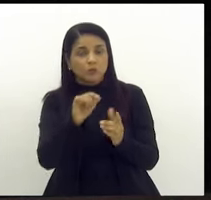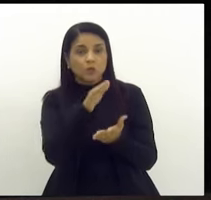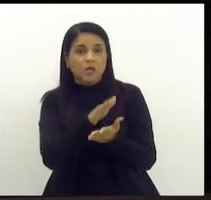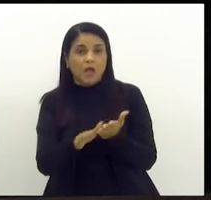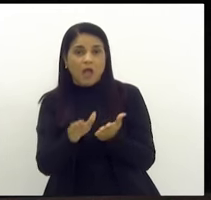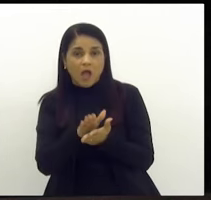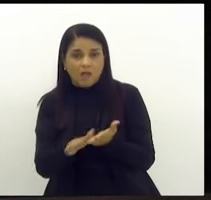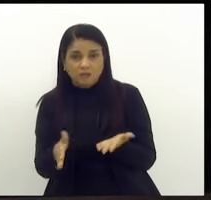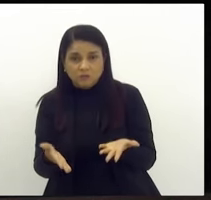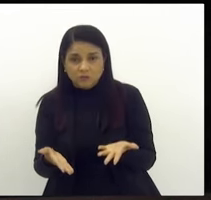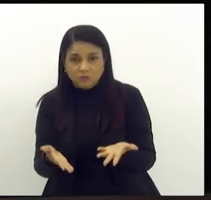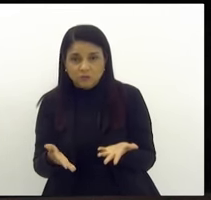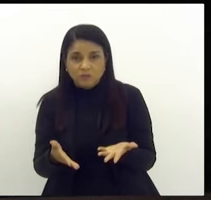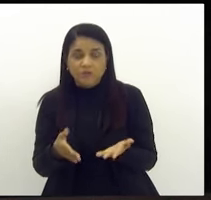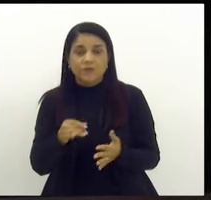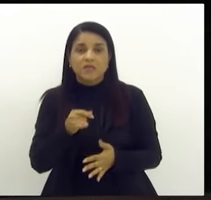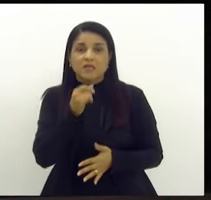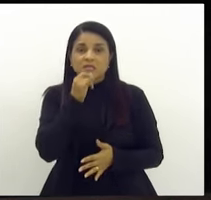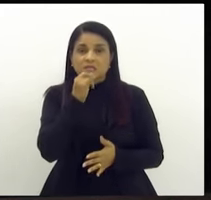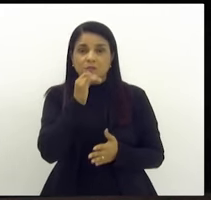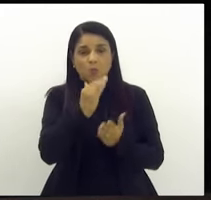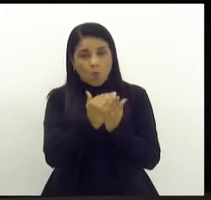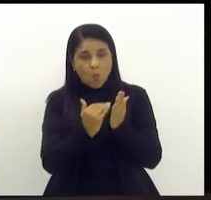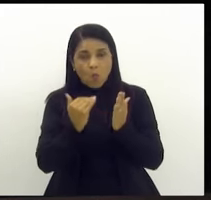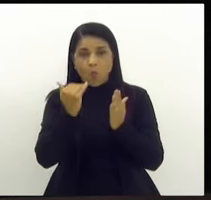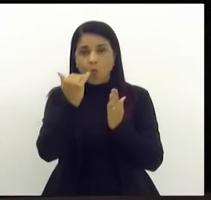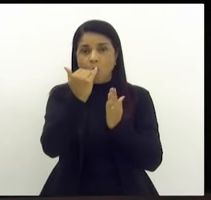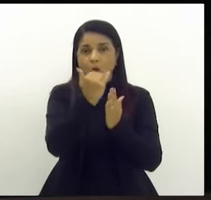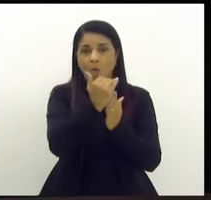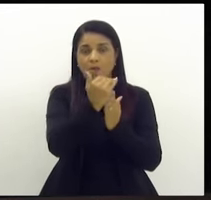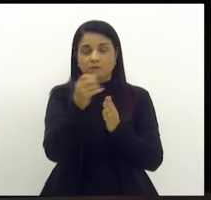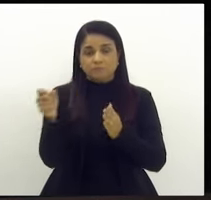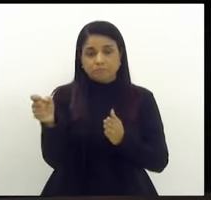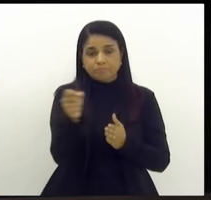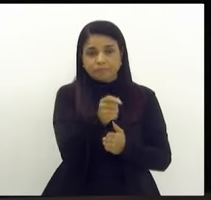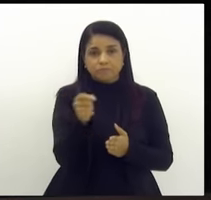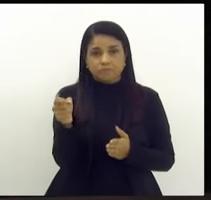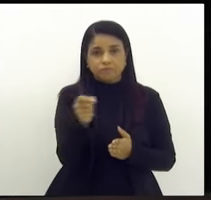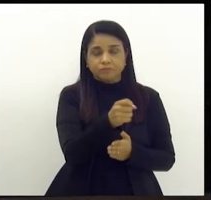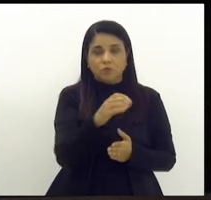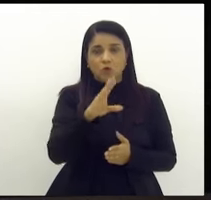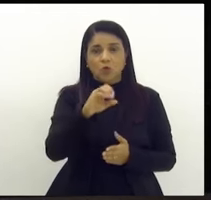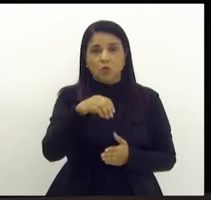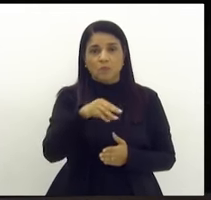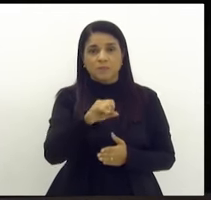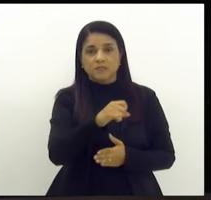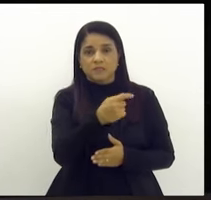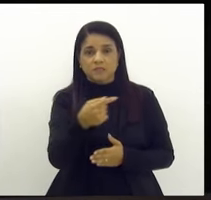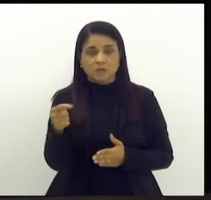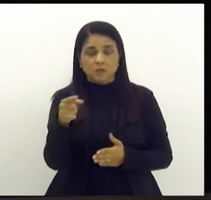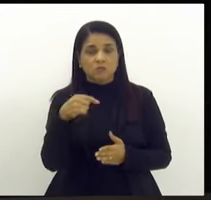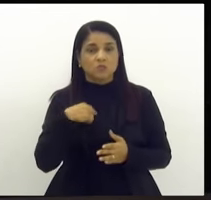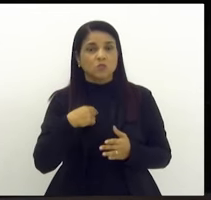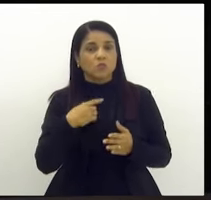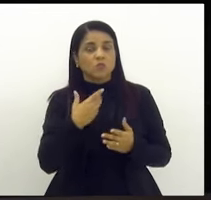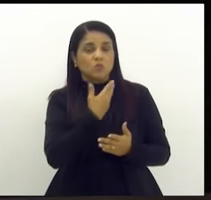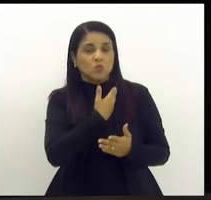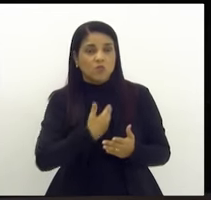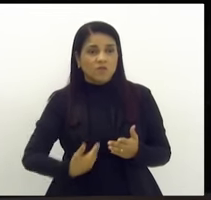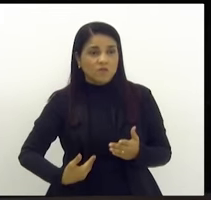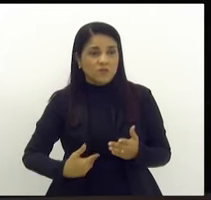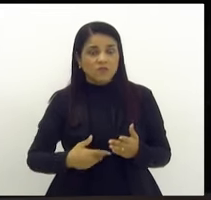Como por exemplo o aumento expressivo do número dos cargos em comissão o governo não trata não